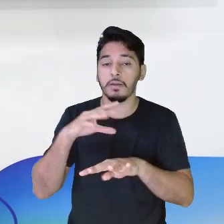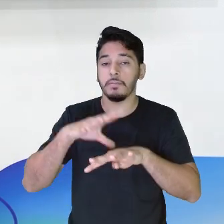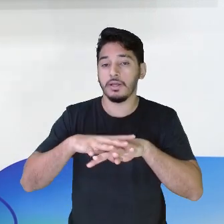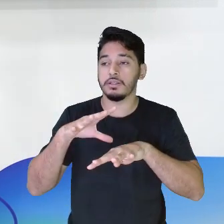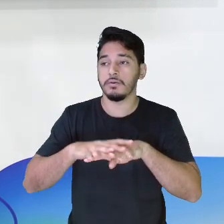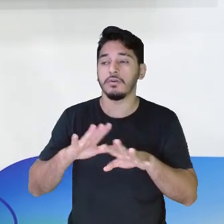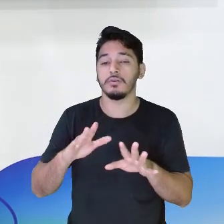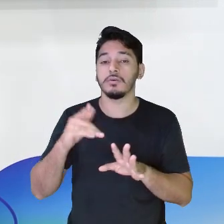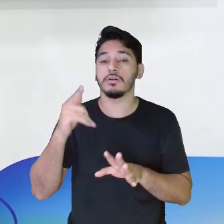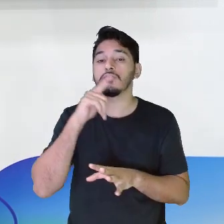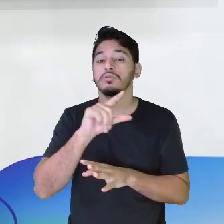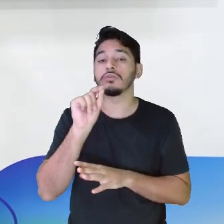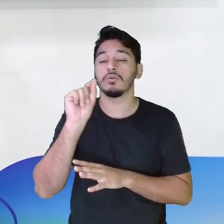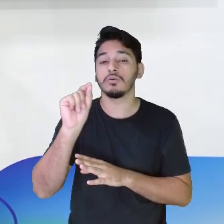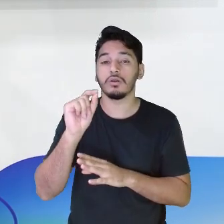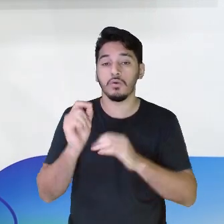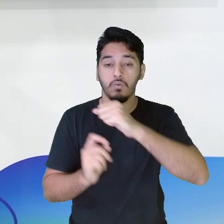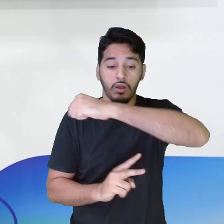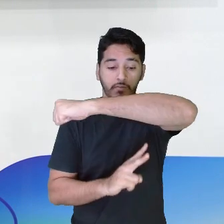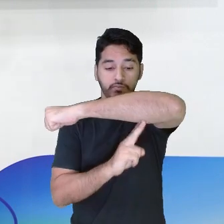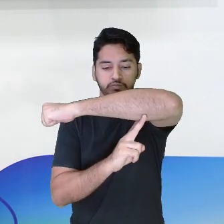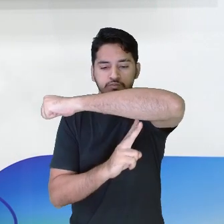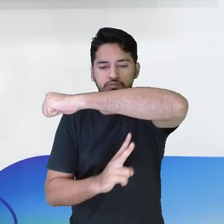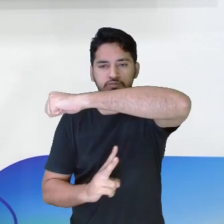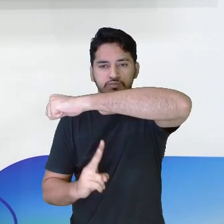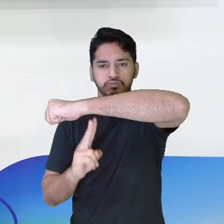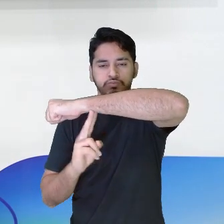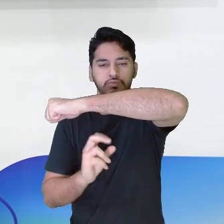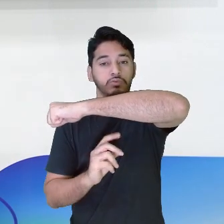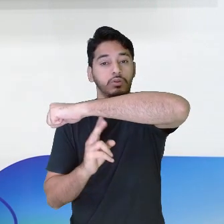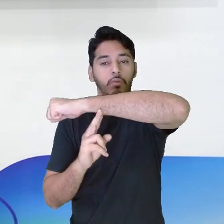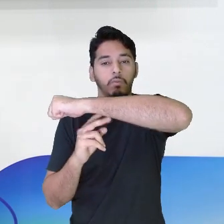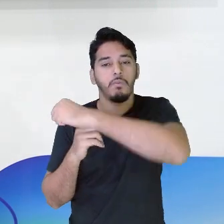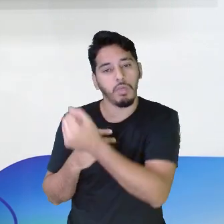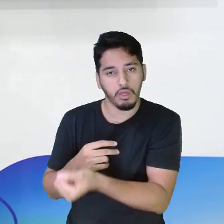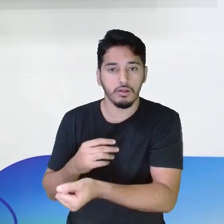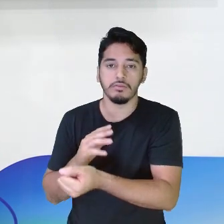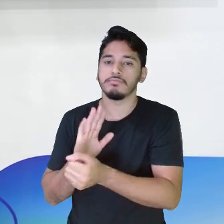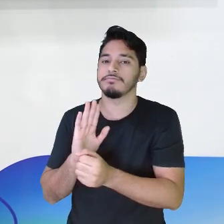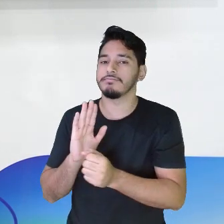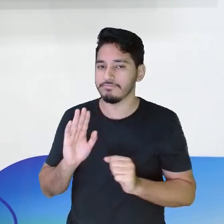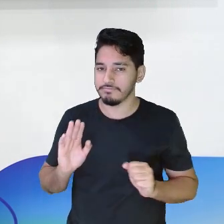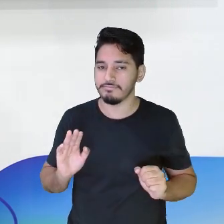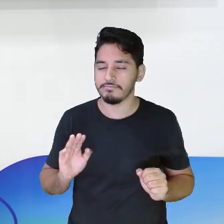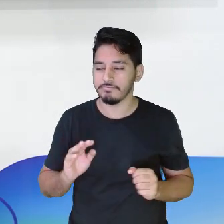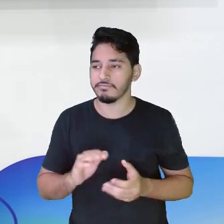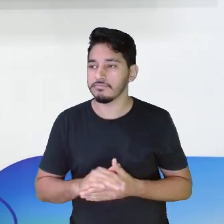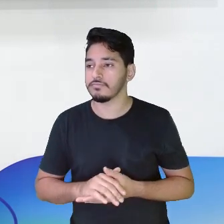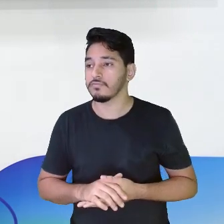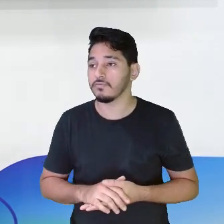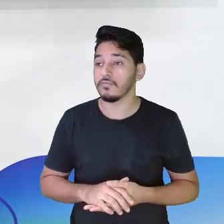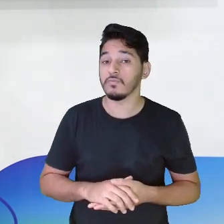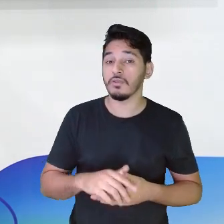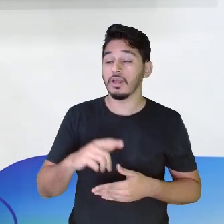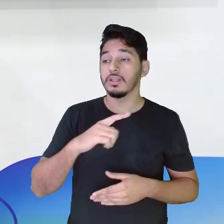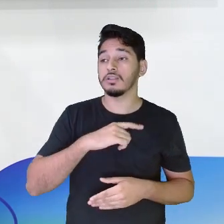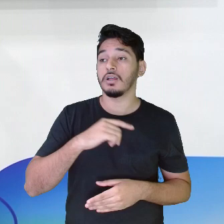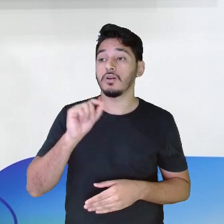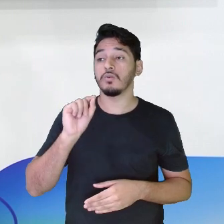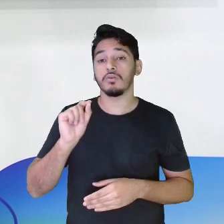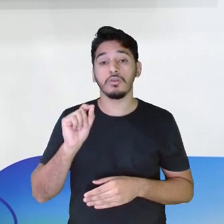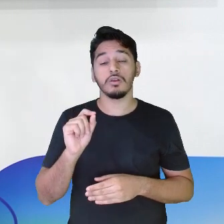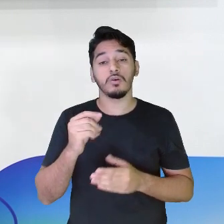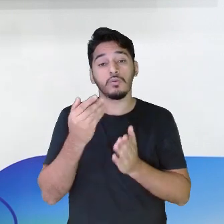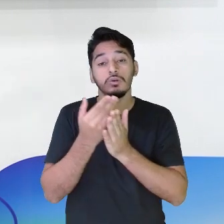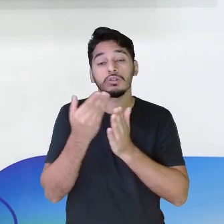matemática para que uma ponte como essa não caia, tá? Inclusive, existe até